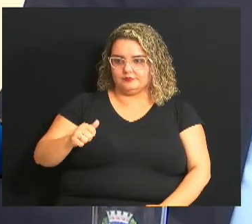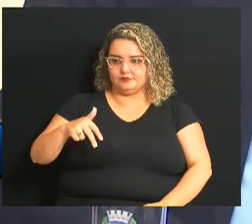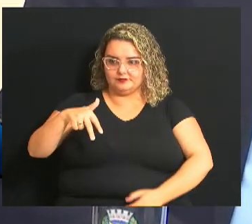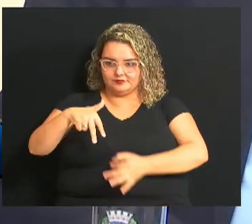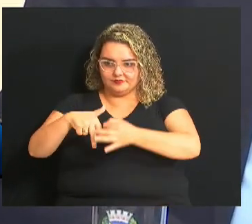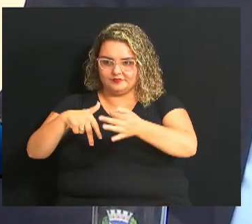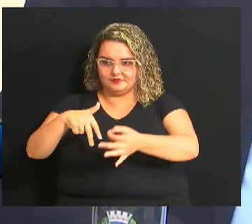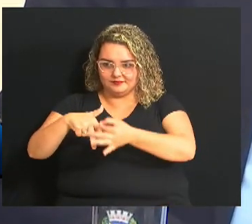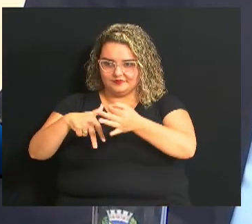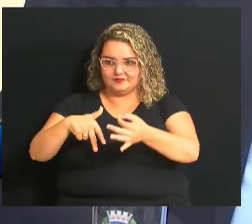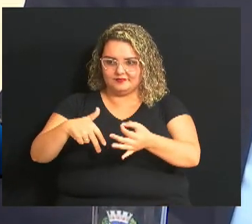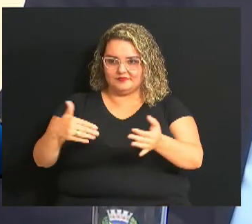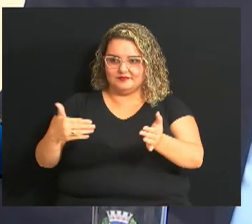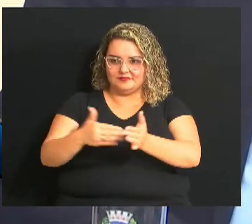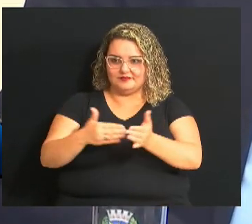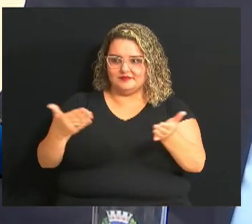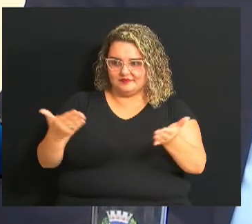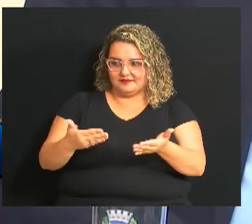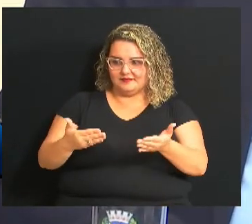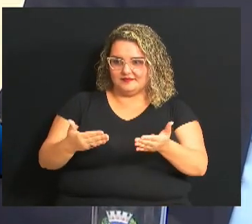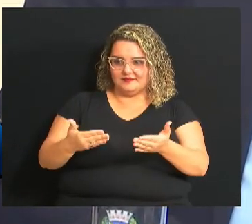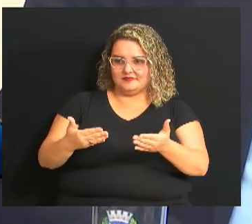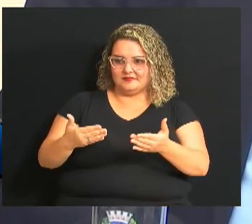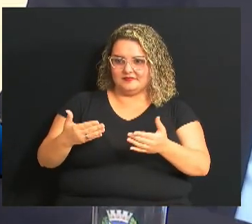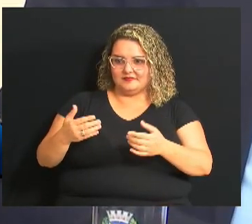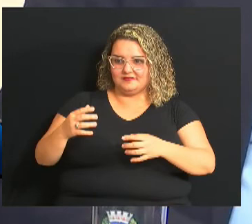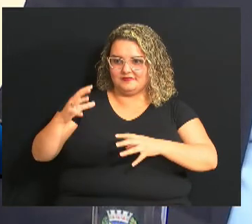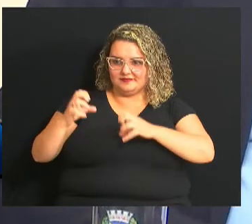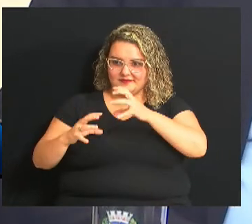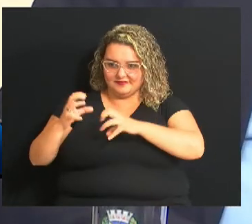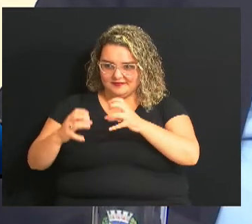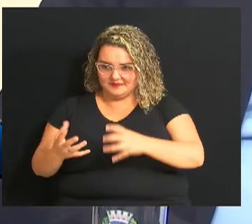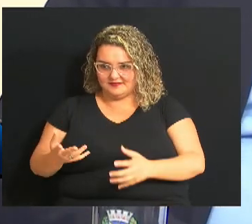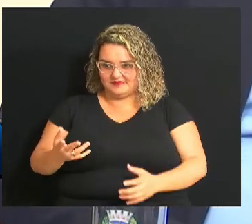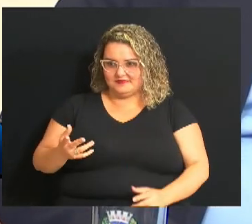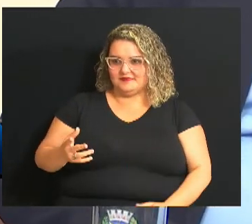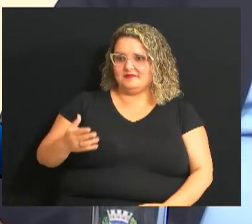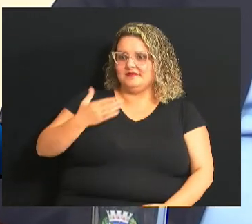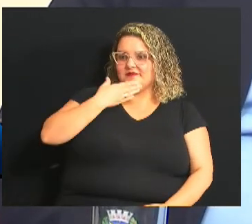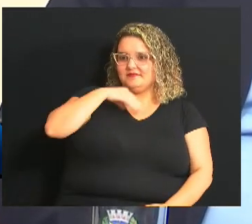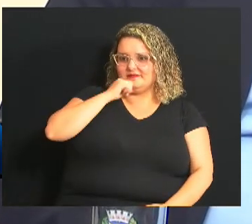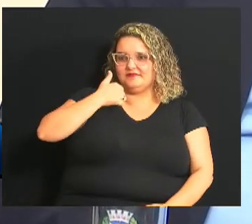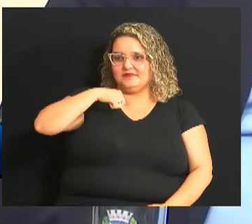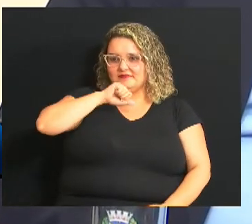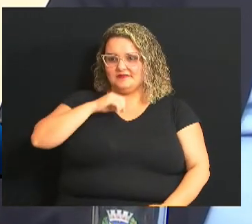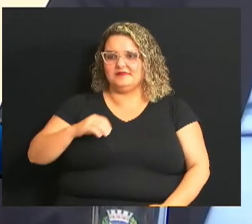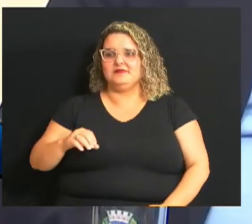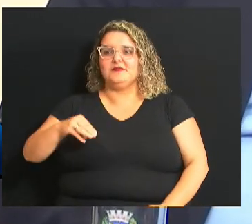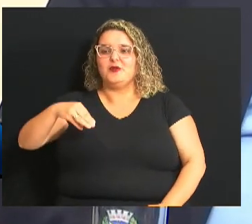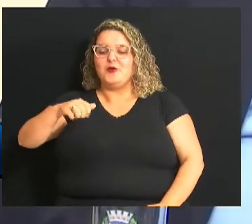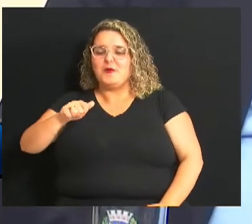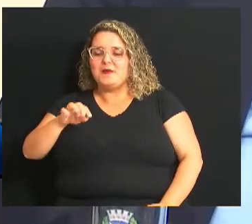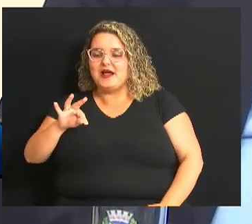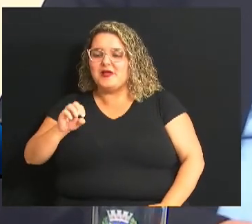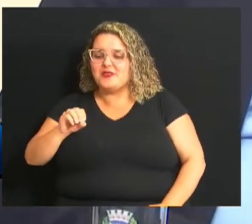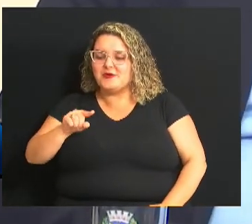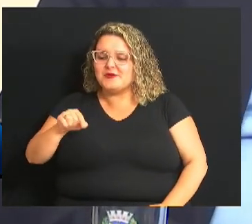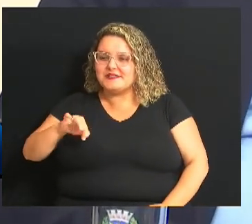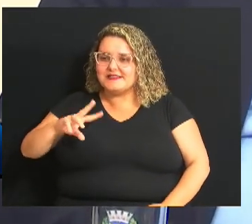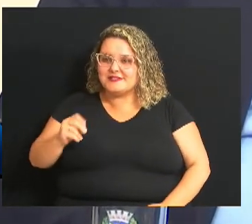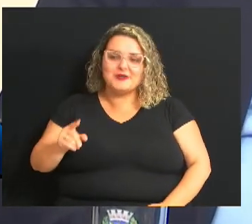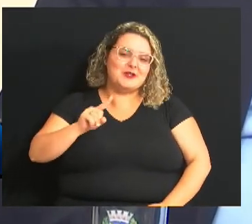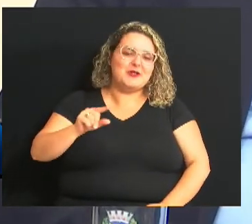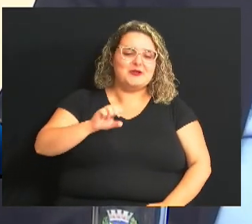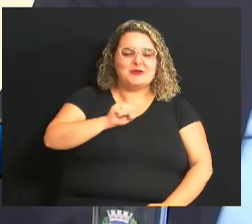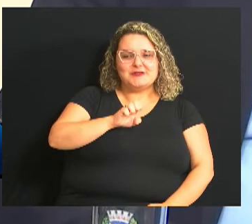até hoje brigo com meus pais, viu, porque eles me colocaram no Matozinho e não no Serelepe, tá bom? Mas as minhas